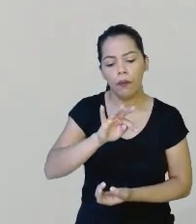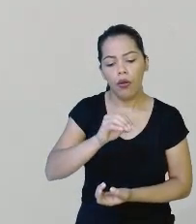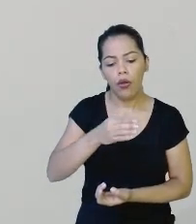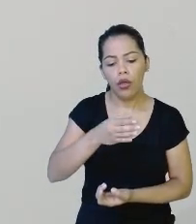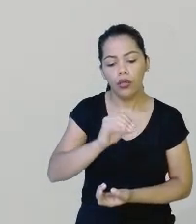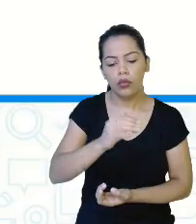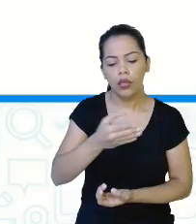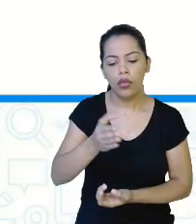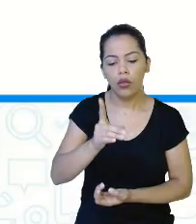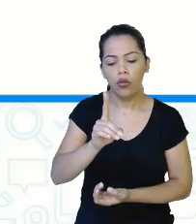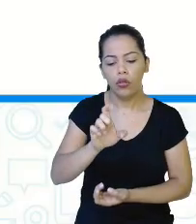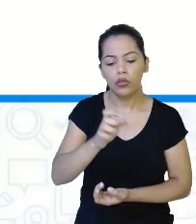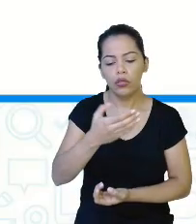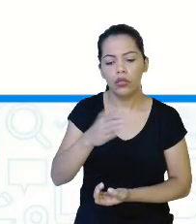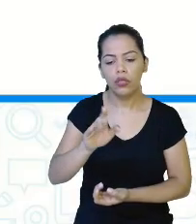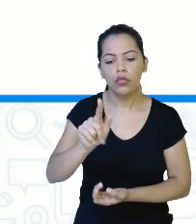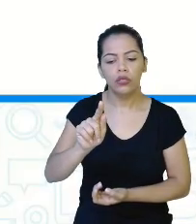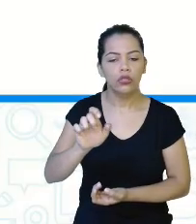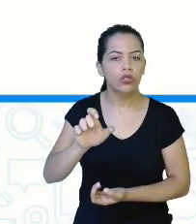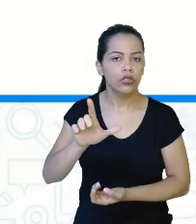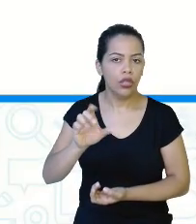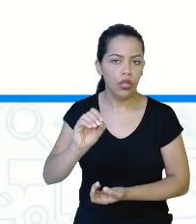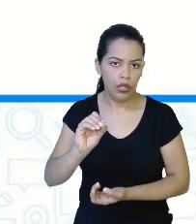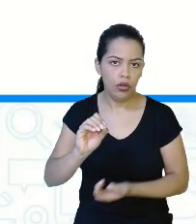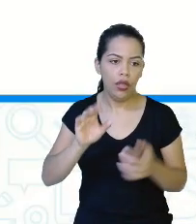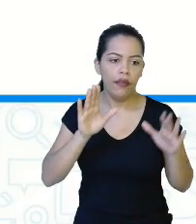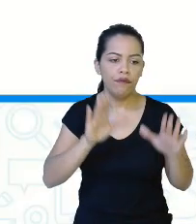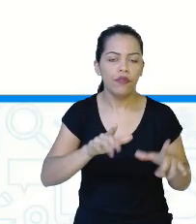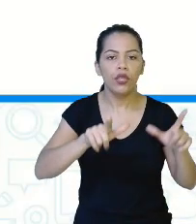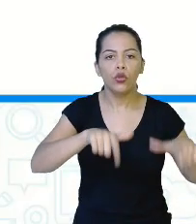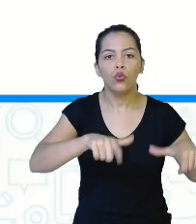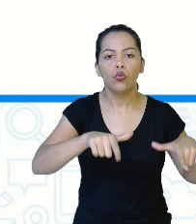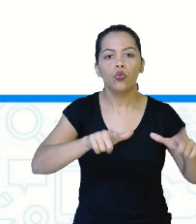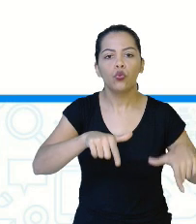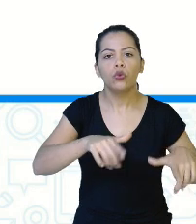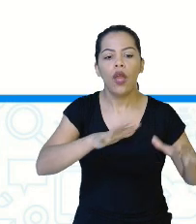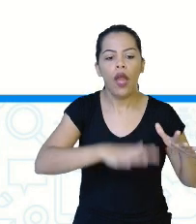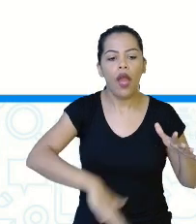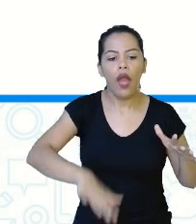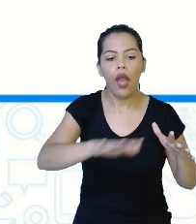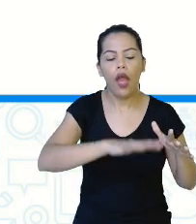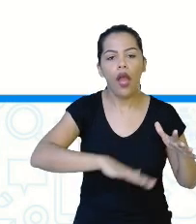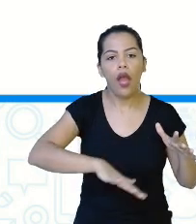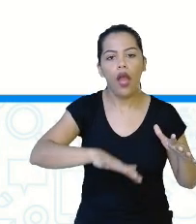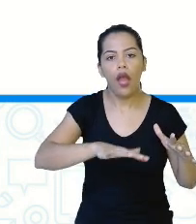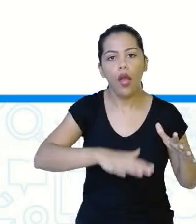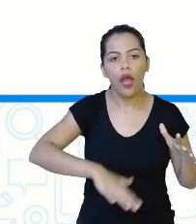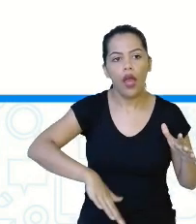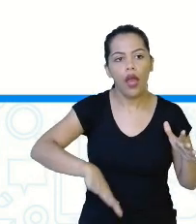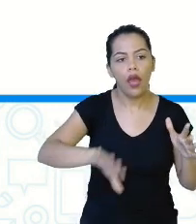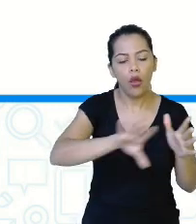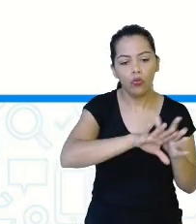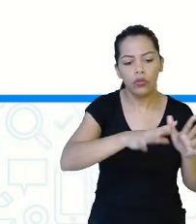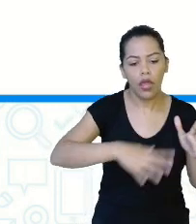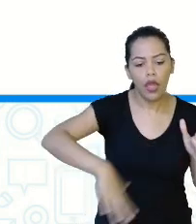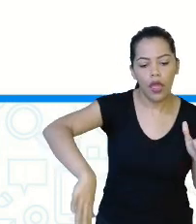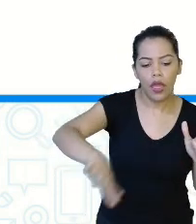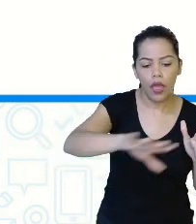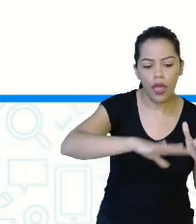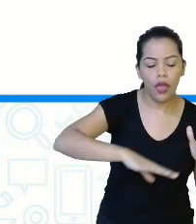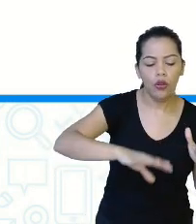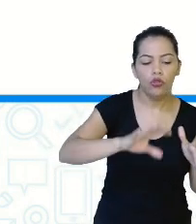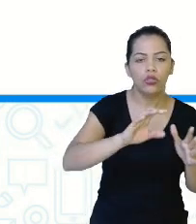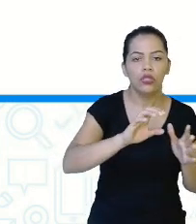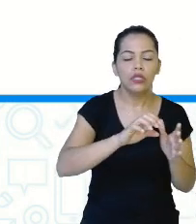Gelo é onde fica localizado o terreiro de Xambá, na cidade de Olinda. E ele é um quilombo